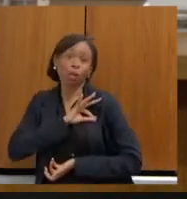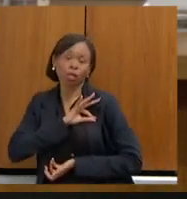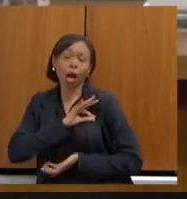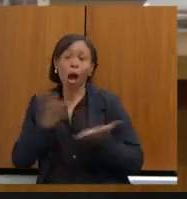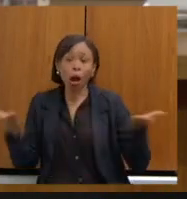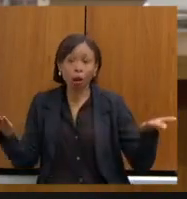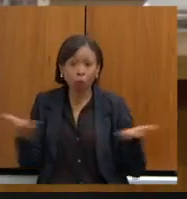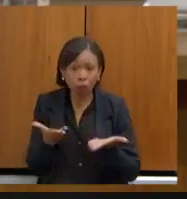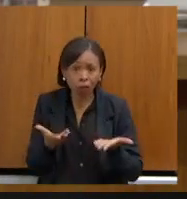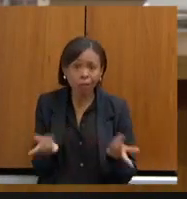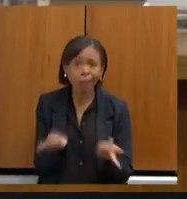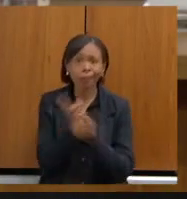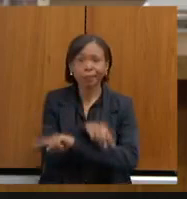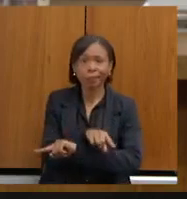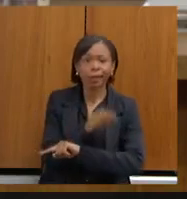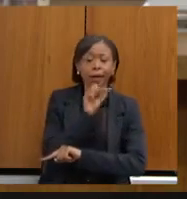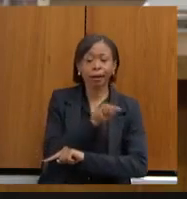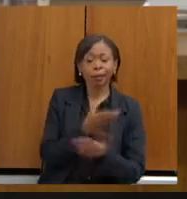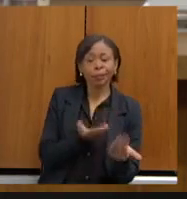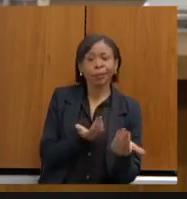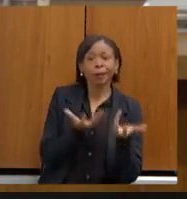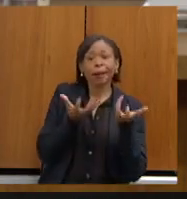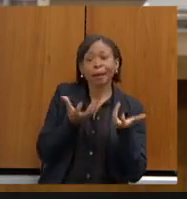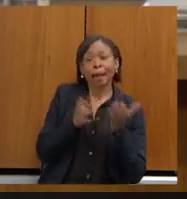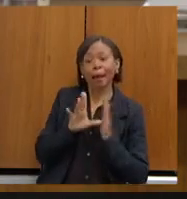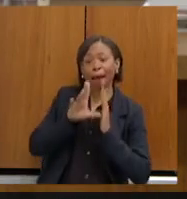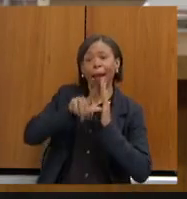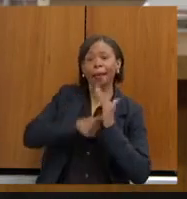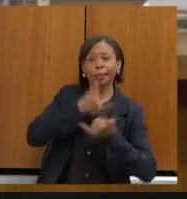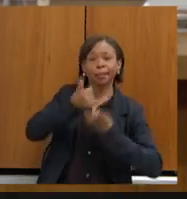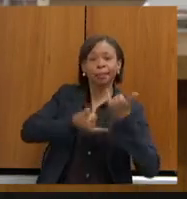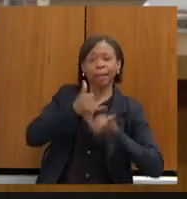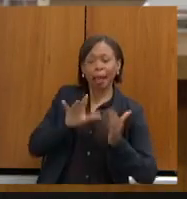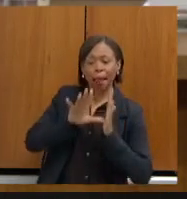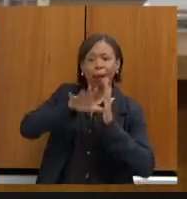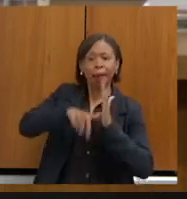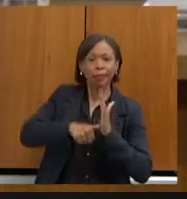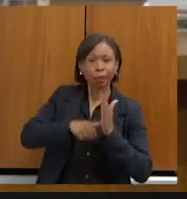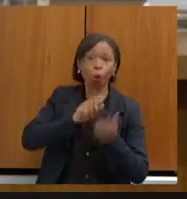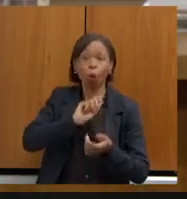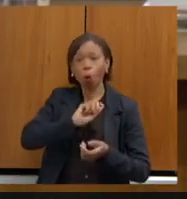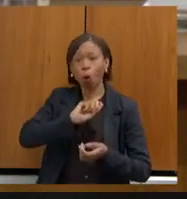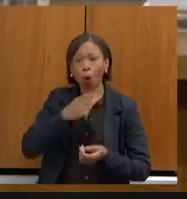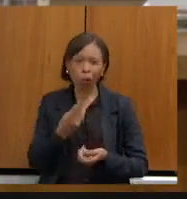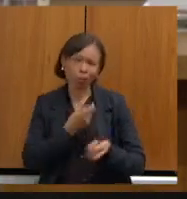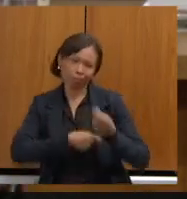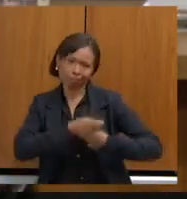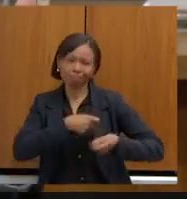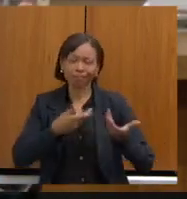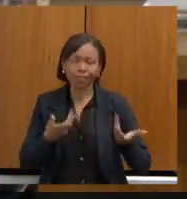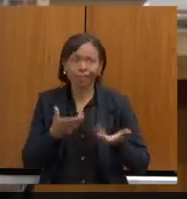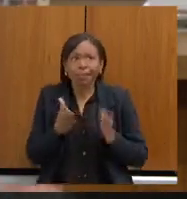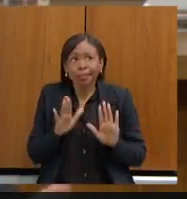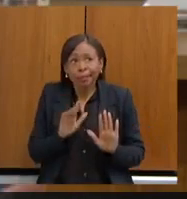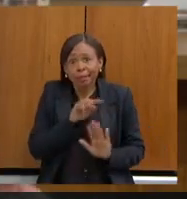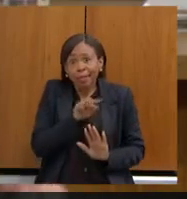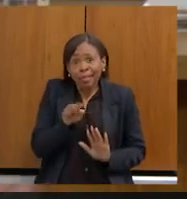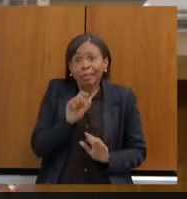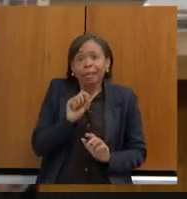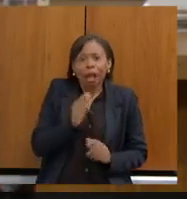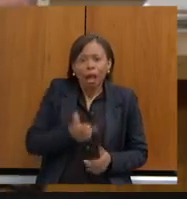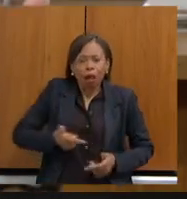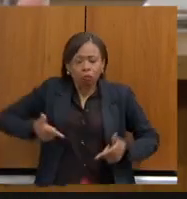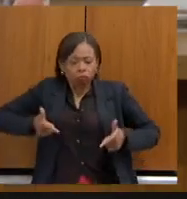não existe mais a figura do polícia então isso gente ladrão e traficante Nem sem então de forma de uma a figura de